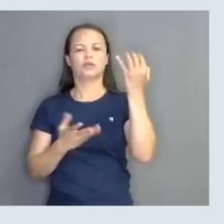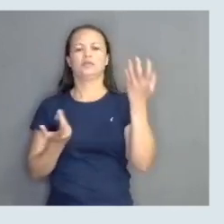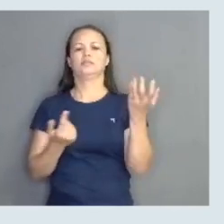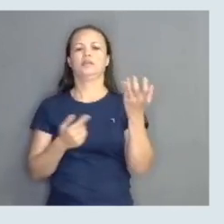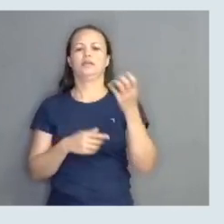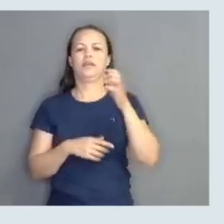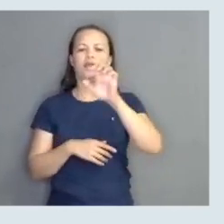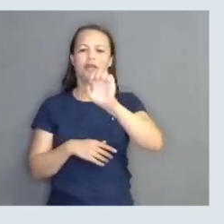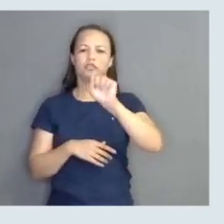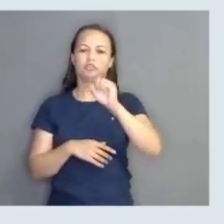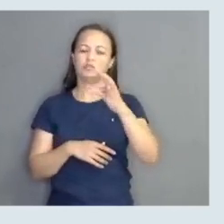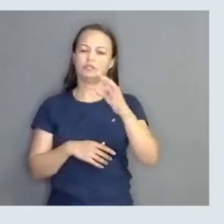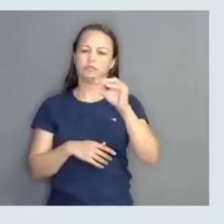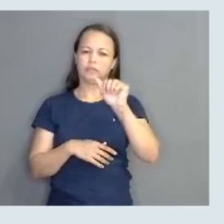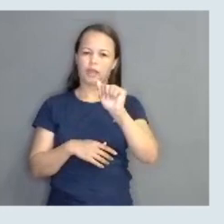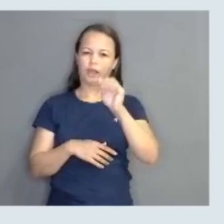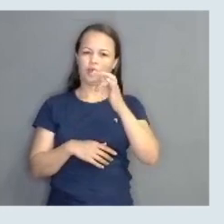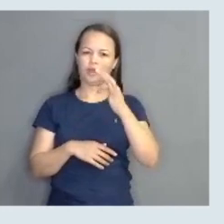traz sobre aquele povo.